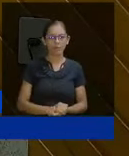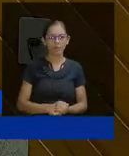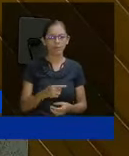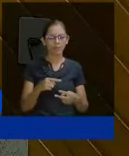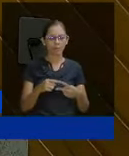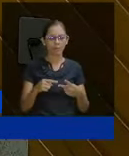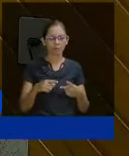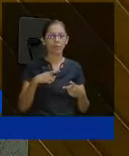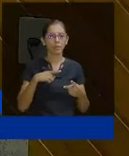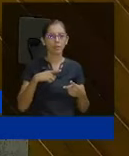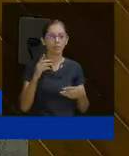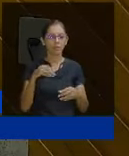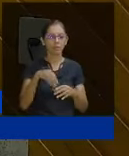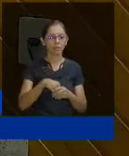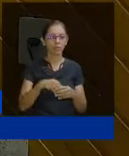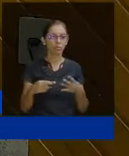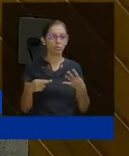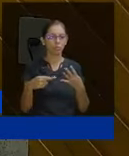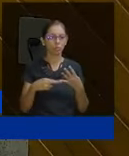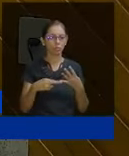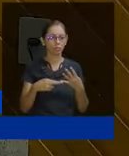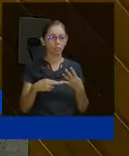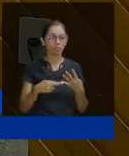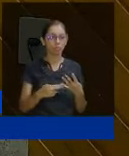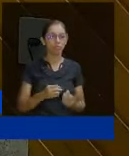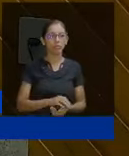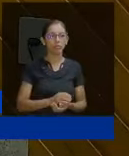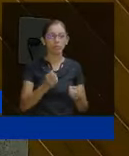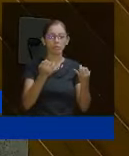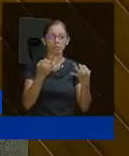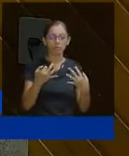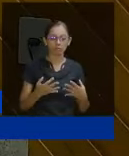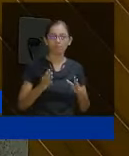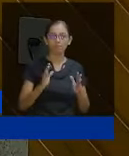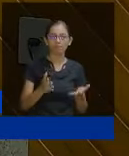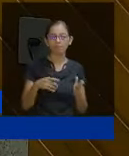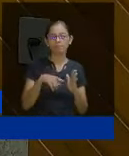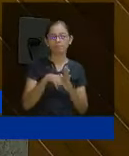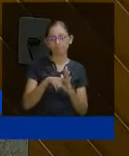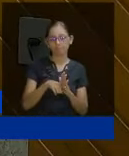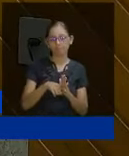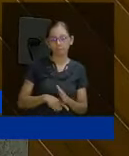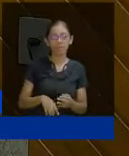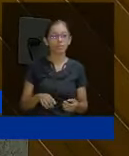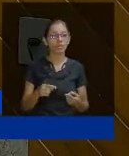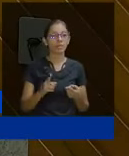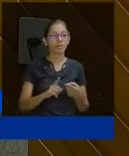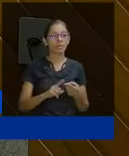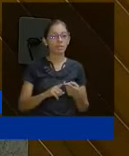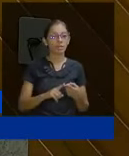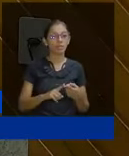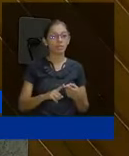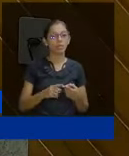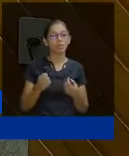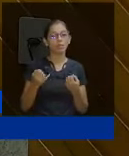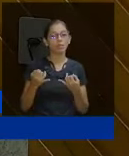apontadas no recurso. A primeira é relacionada às contas